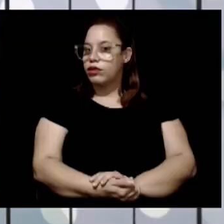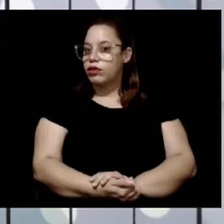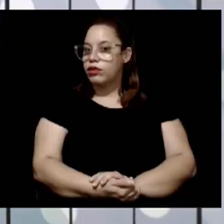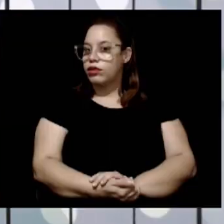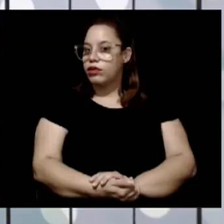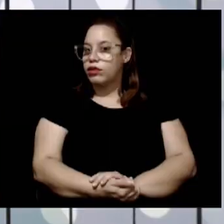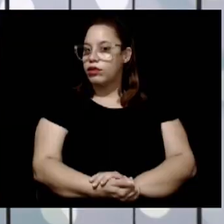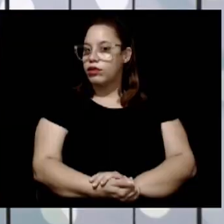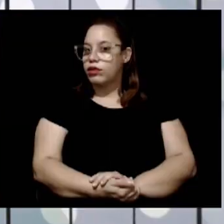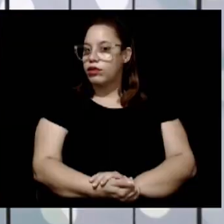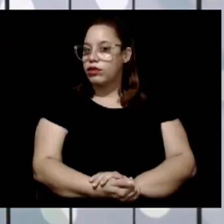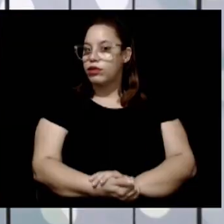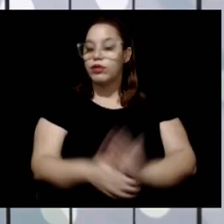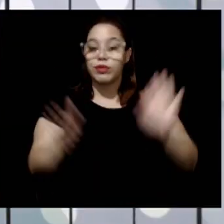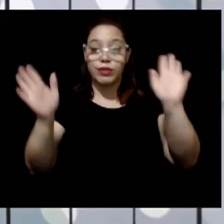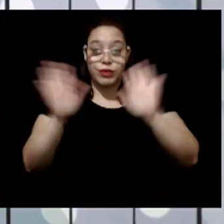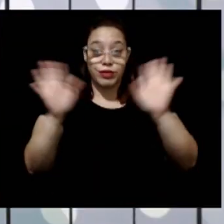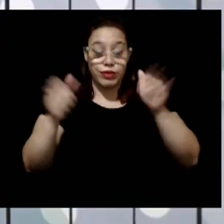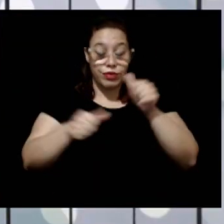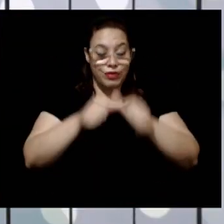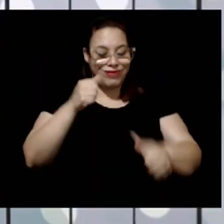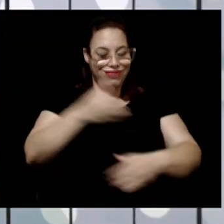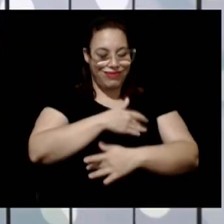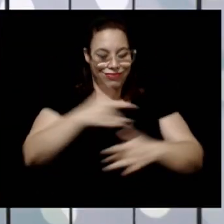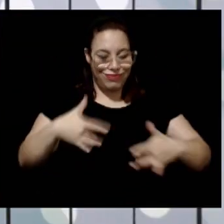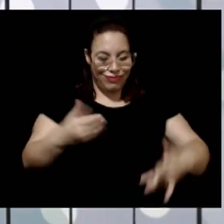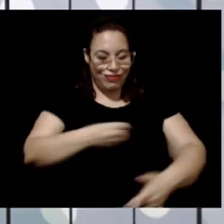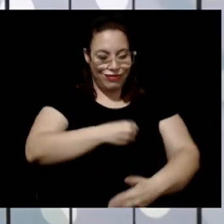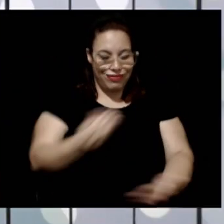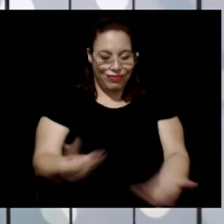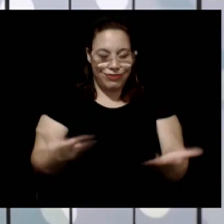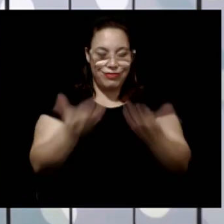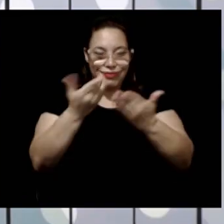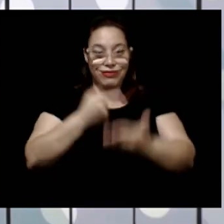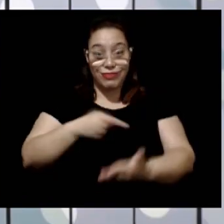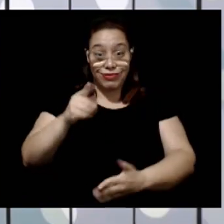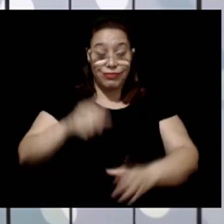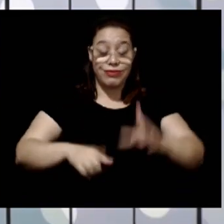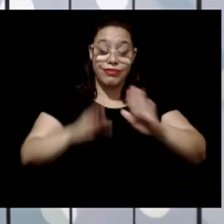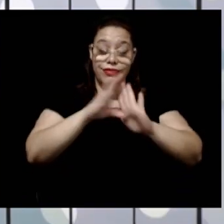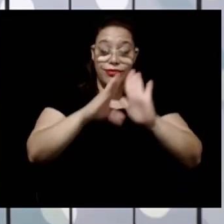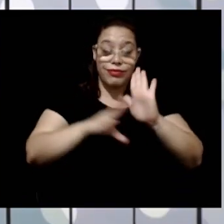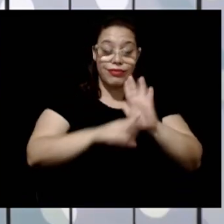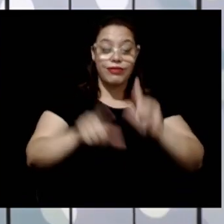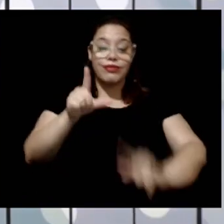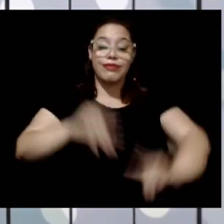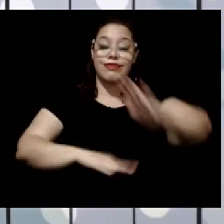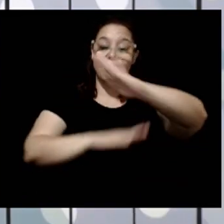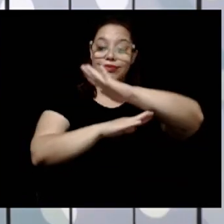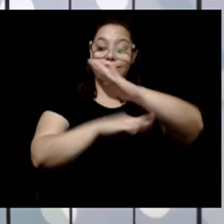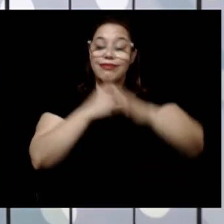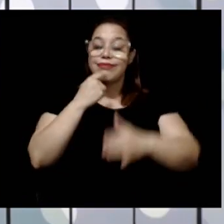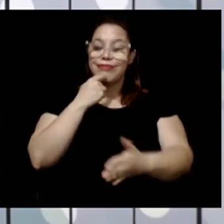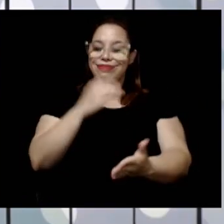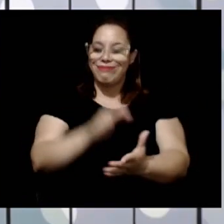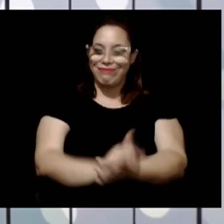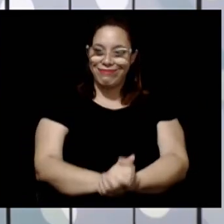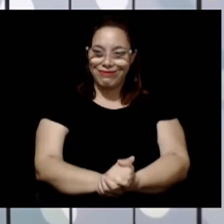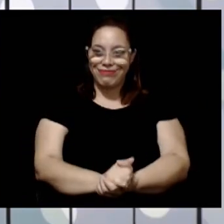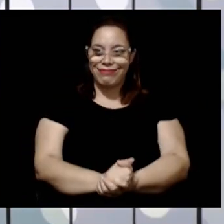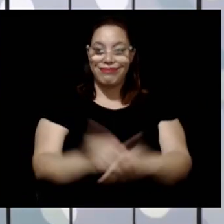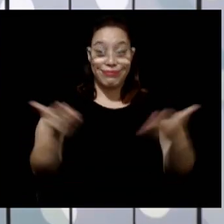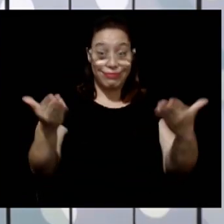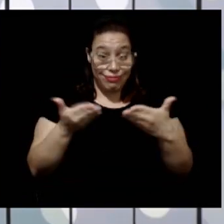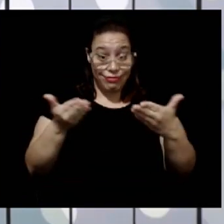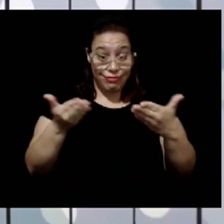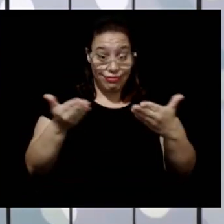Olá pessoal, mais um Saúde é Vida começando para você aqui na programação da TV Câmara Campinas. Hoje nós vamos